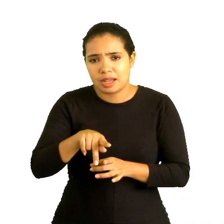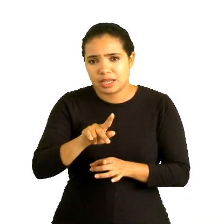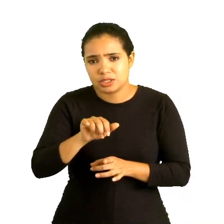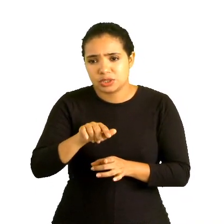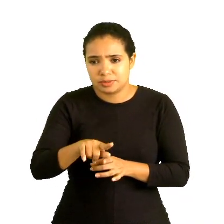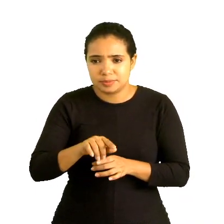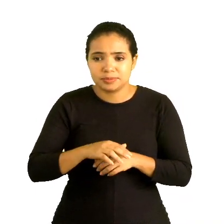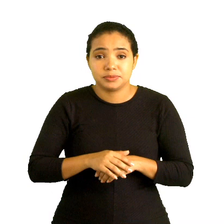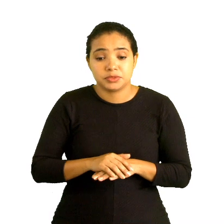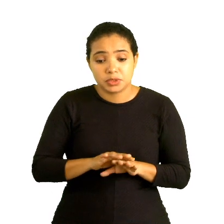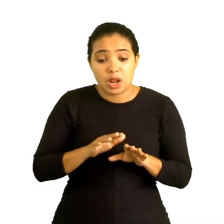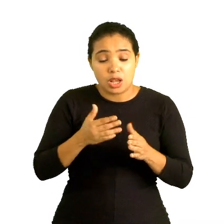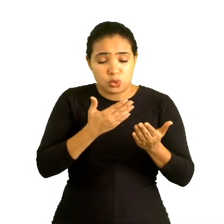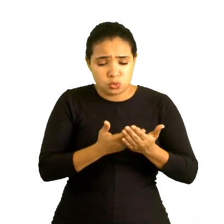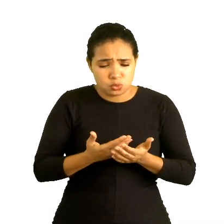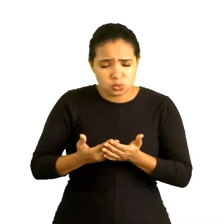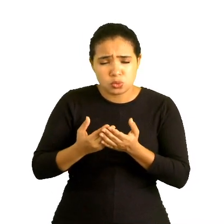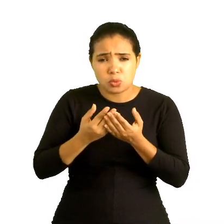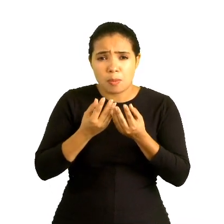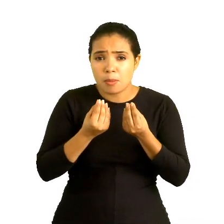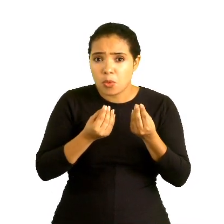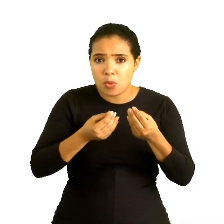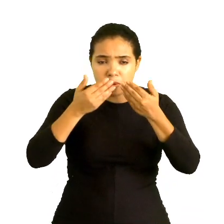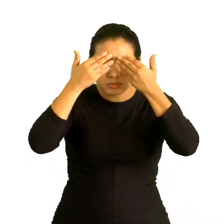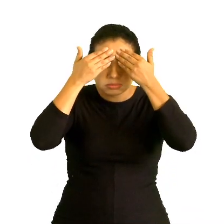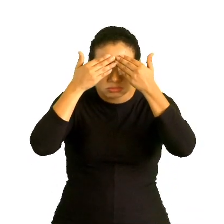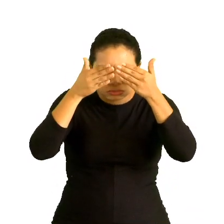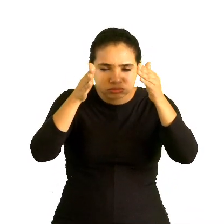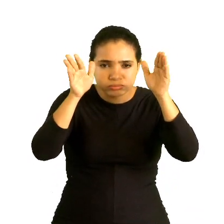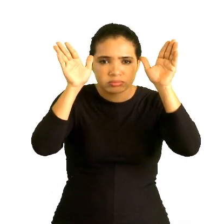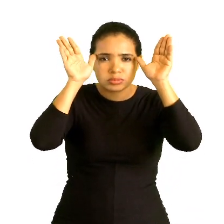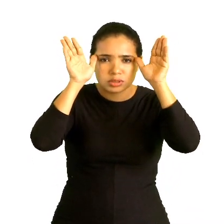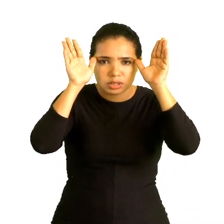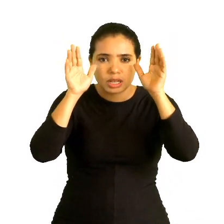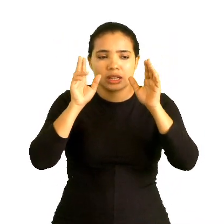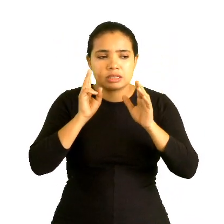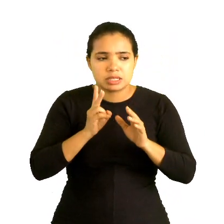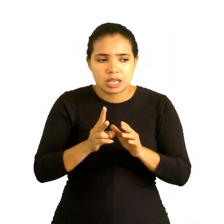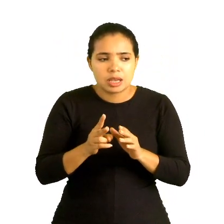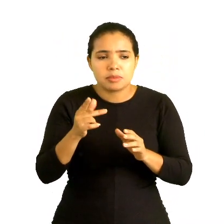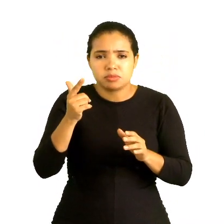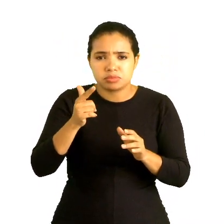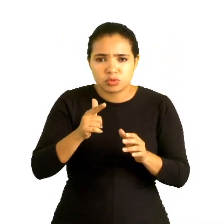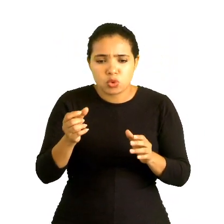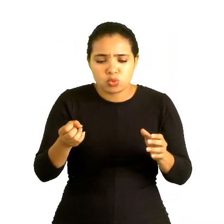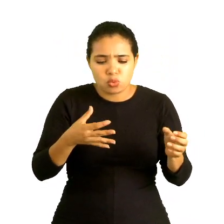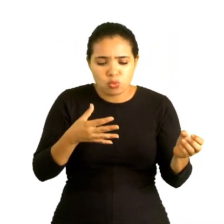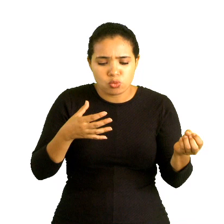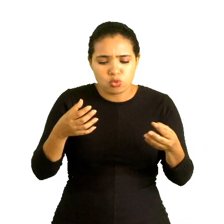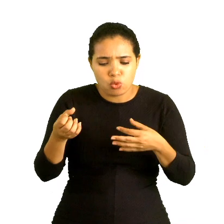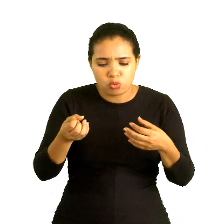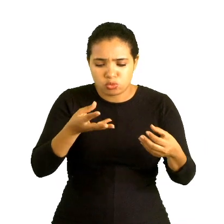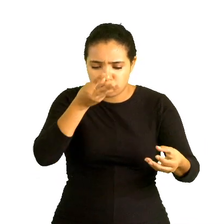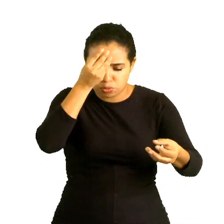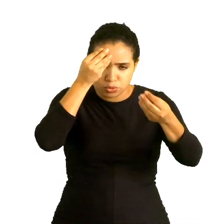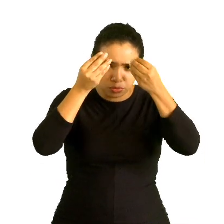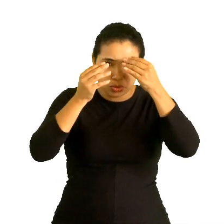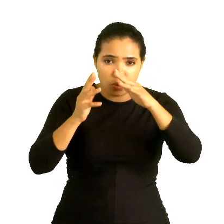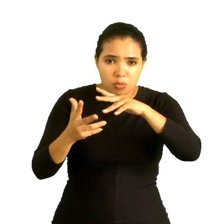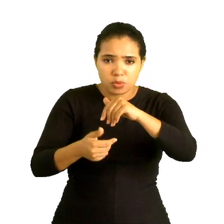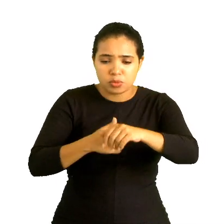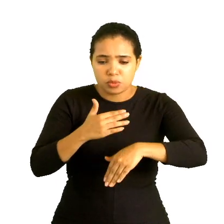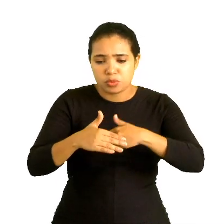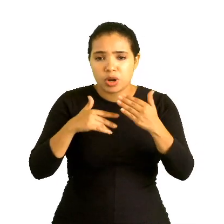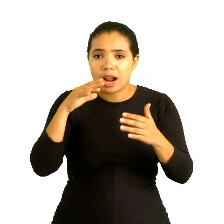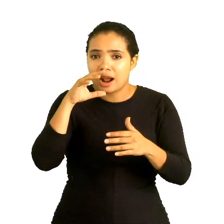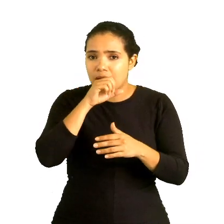e mantenha a mente aberta. Você precisa sempre se manter atualizado com um mundo que evolui tão rápido.